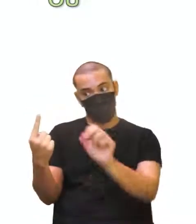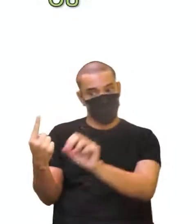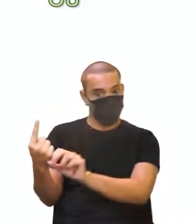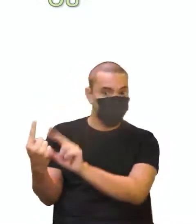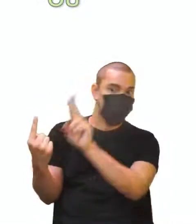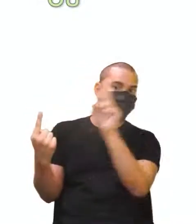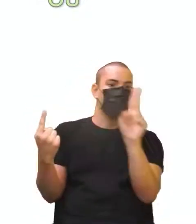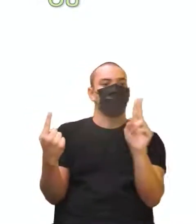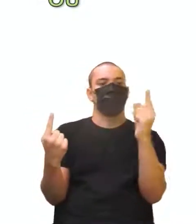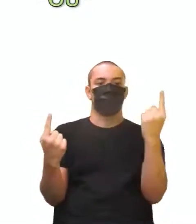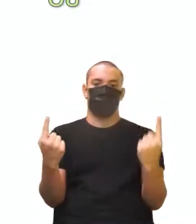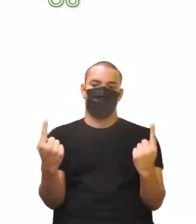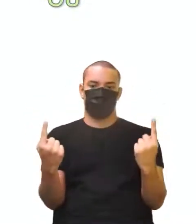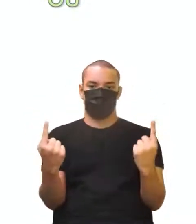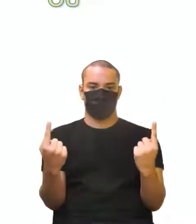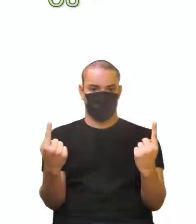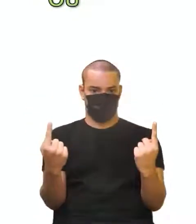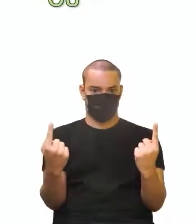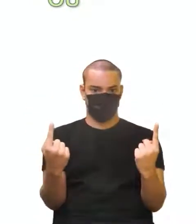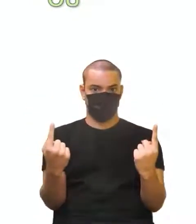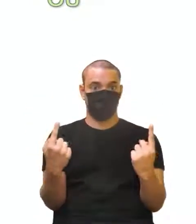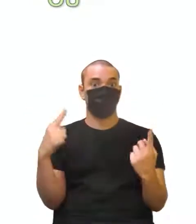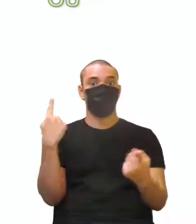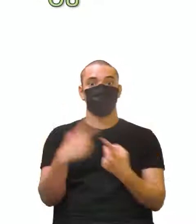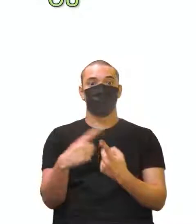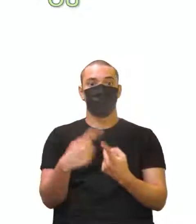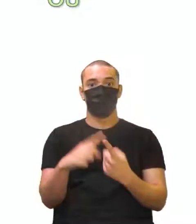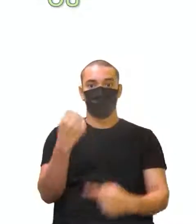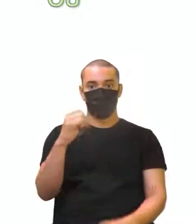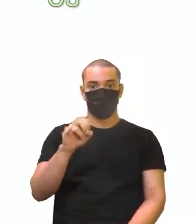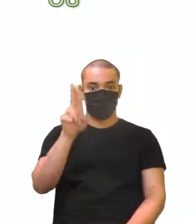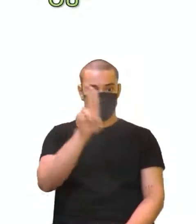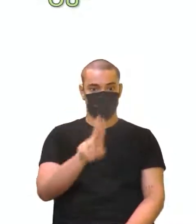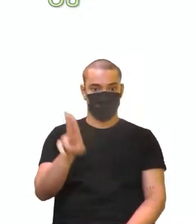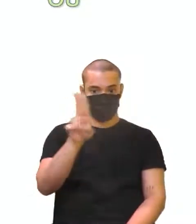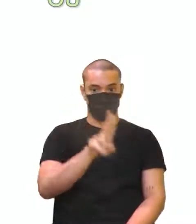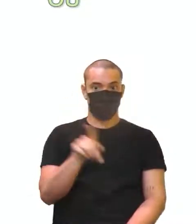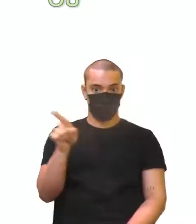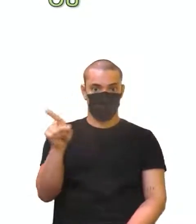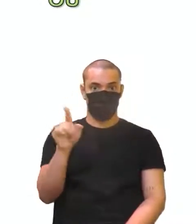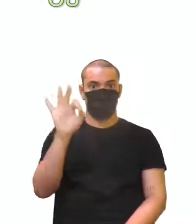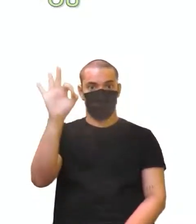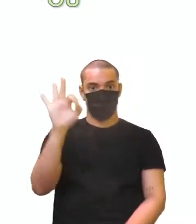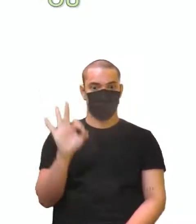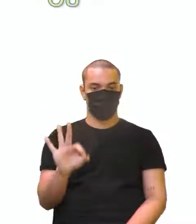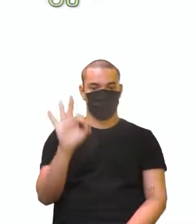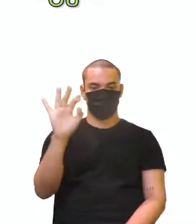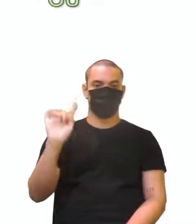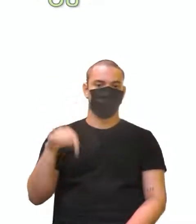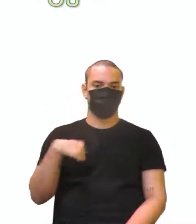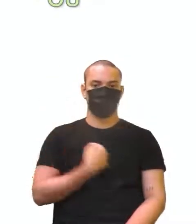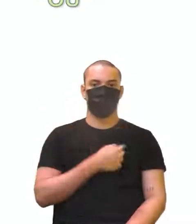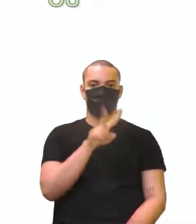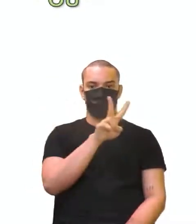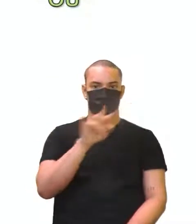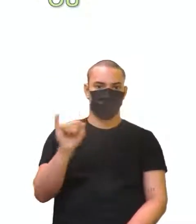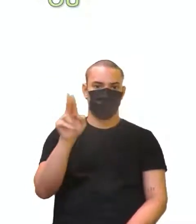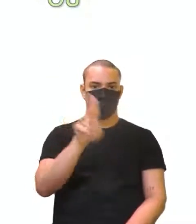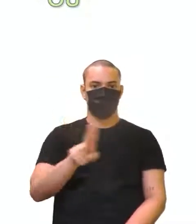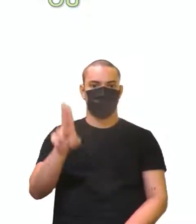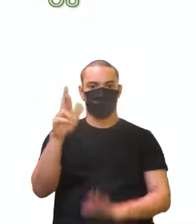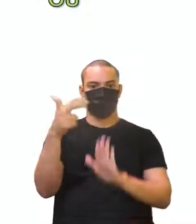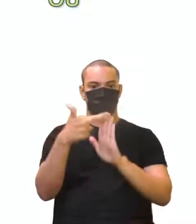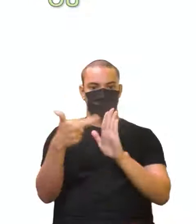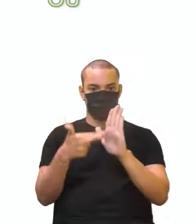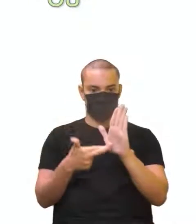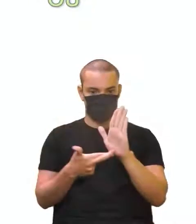vai acontecer o outro evento. Quando a gente utiliza essa proporção, a gente vai usar essa regra chamada